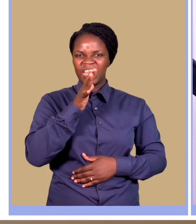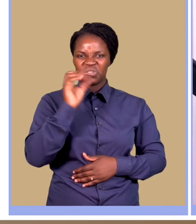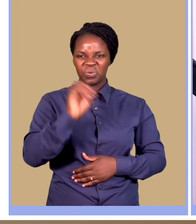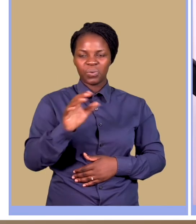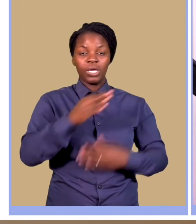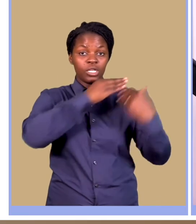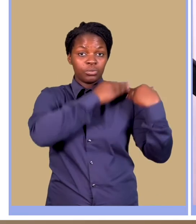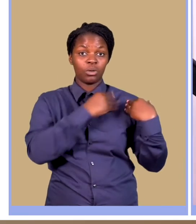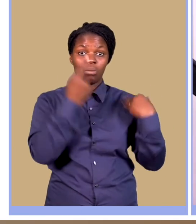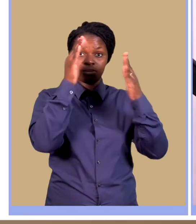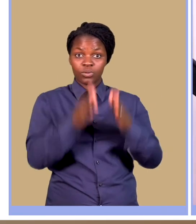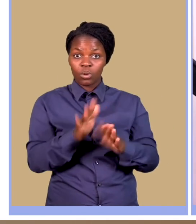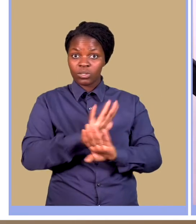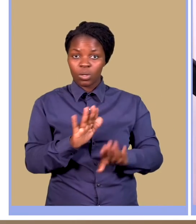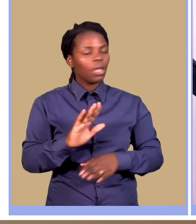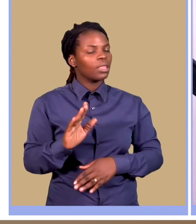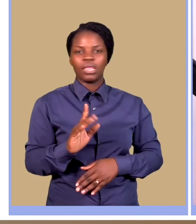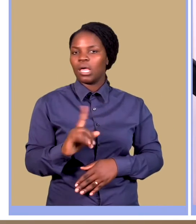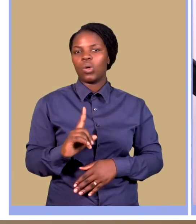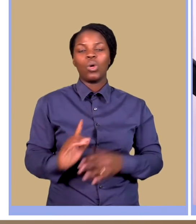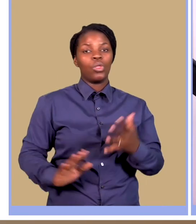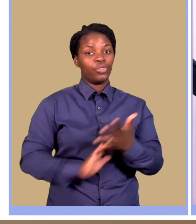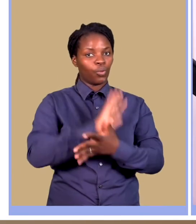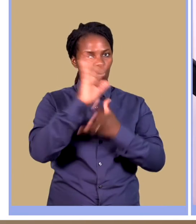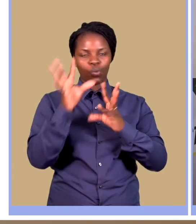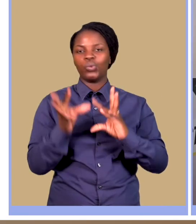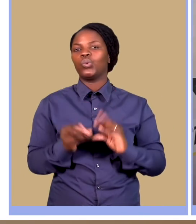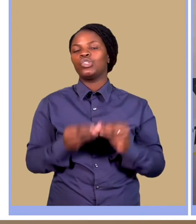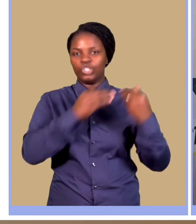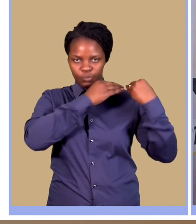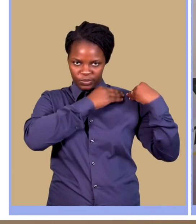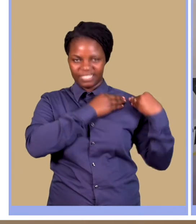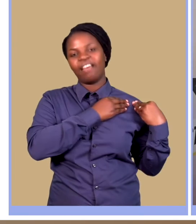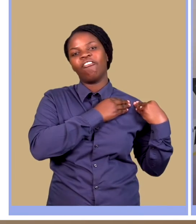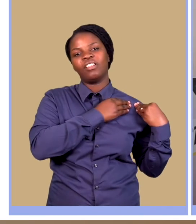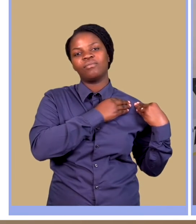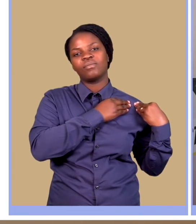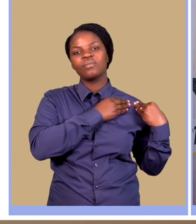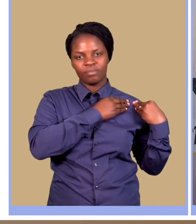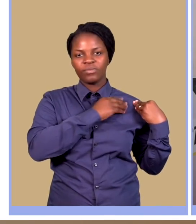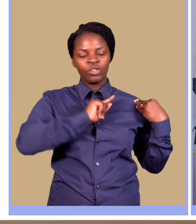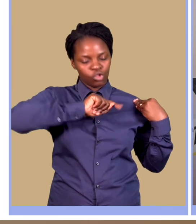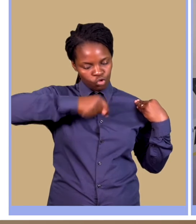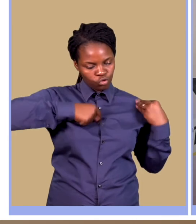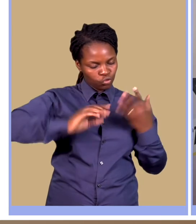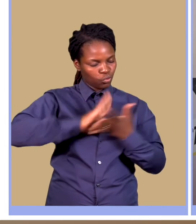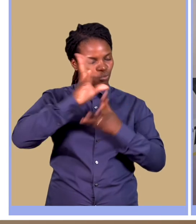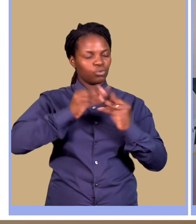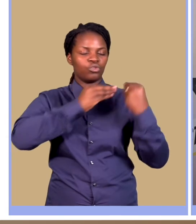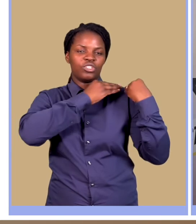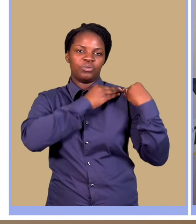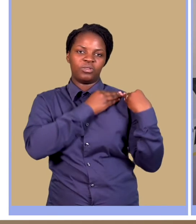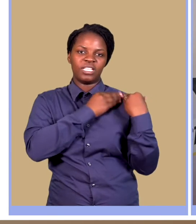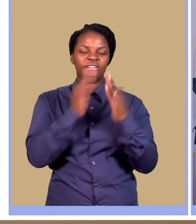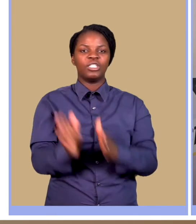é todos nós temos um papel a desempenhar, ou seja, uma mão ajuda a outra e todos